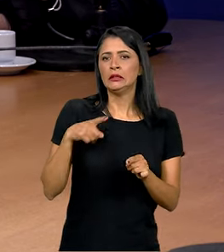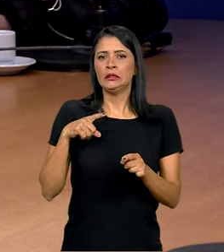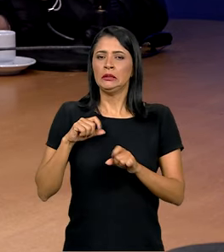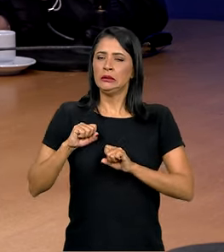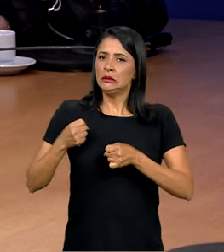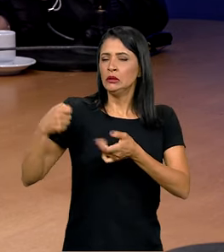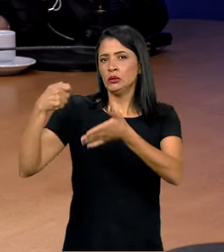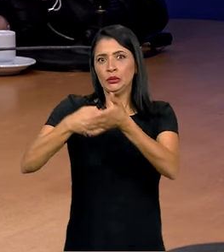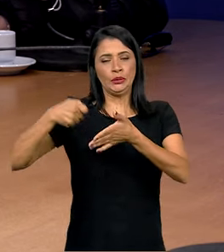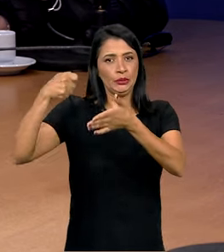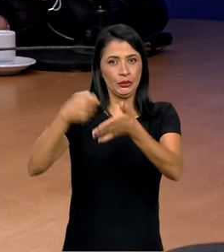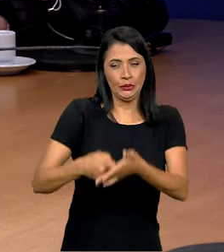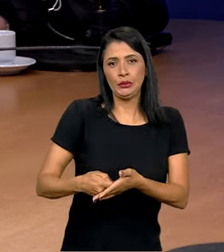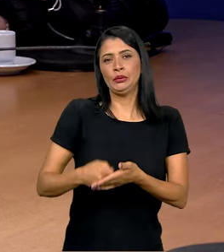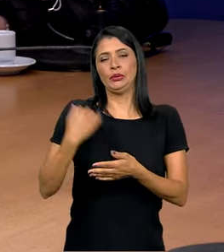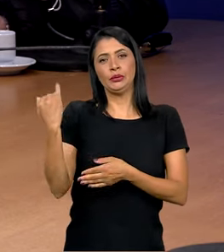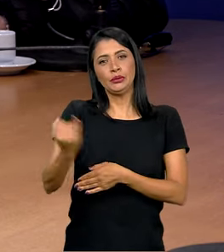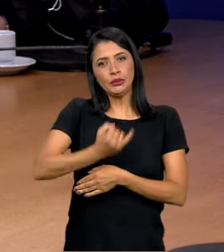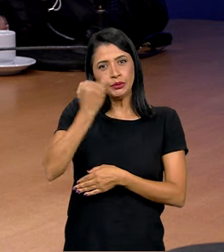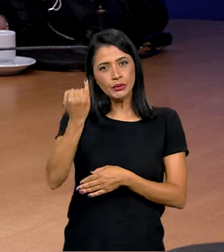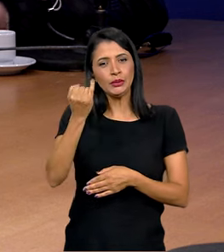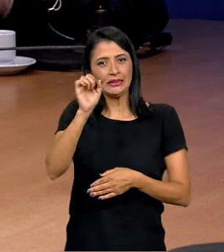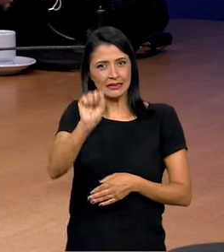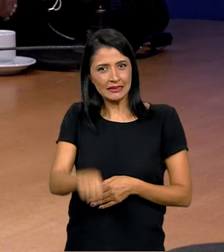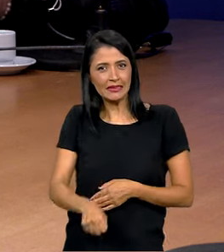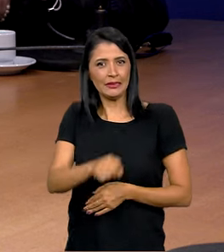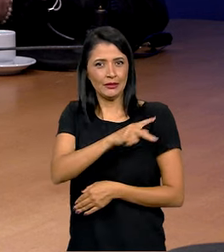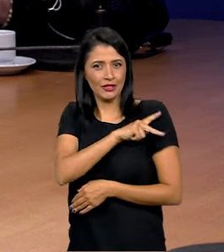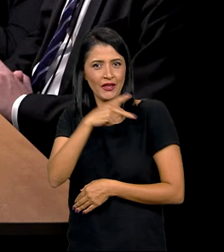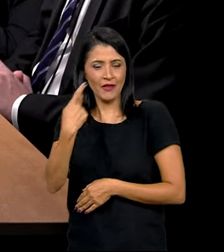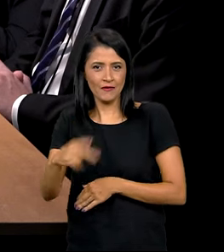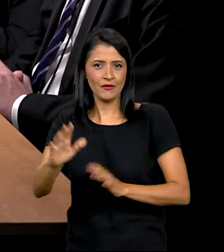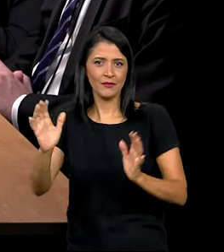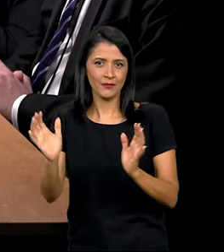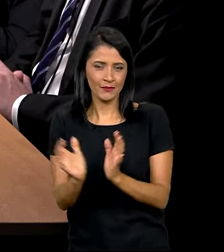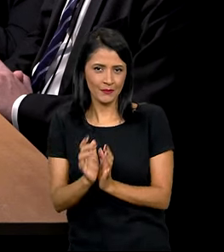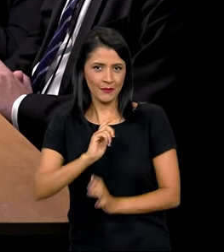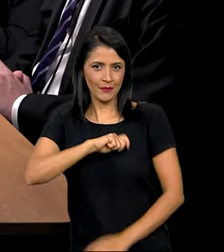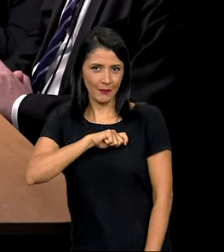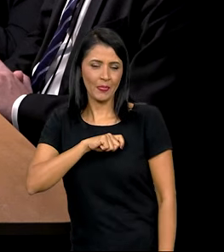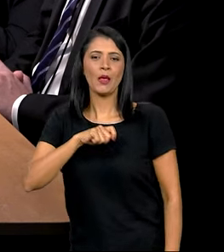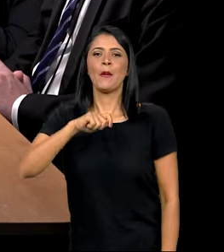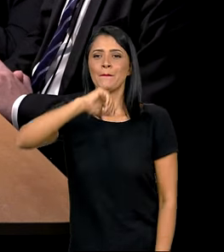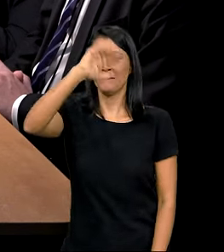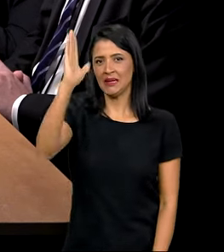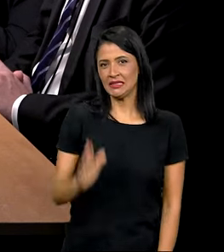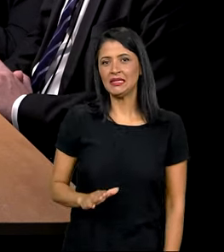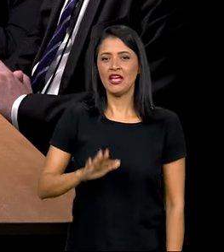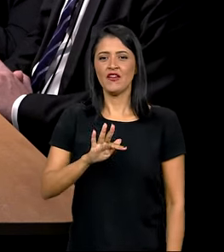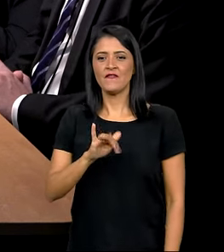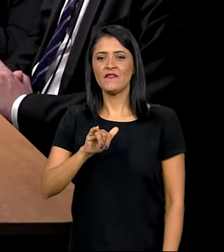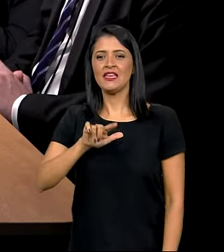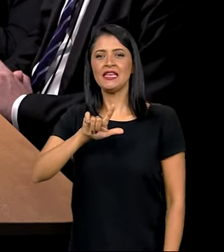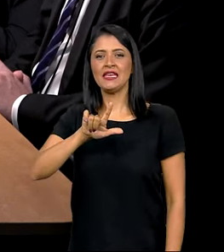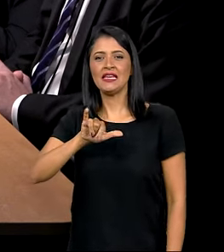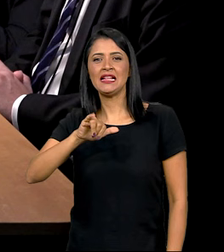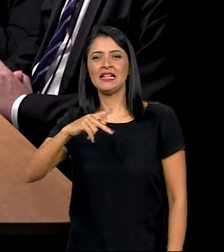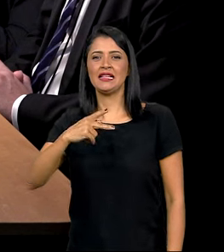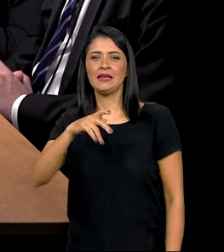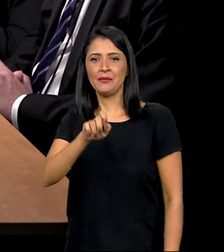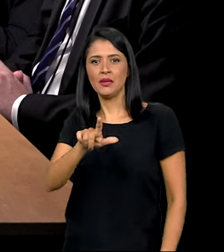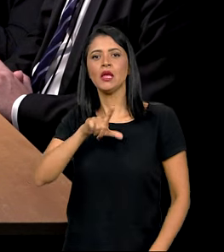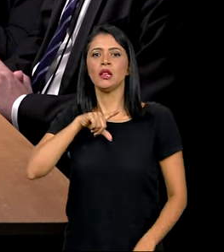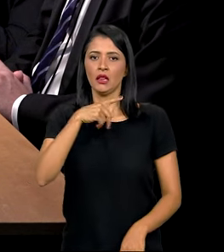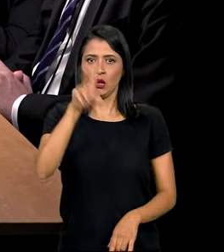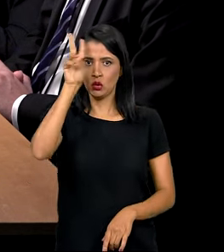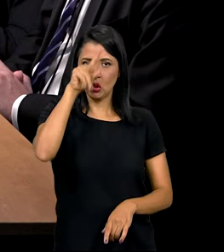de de luta muito eh significativo chefe da delegação brasileiro philipe inclusive no no é é uma pessoa que tem um histórico com o